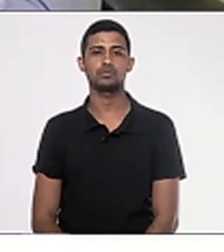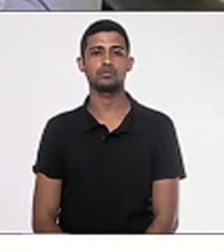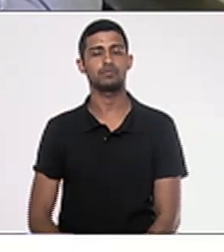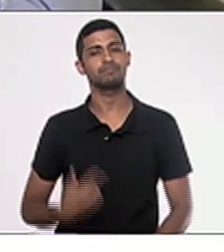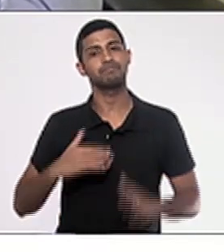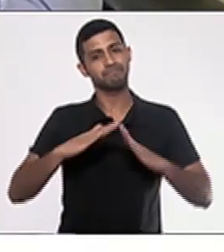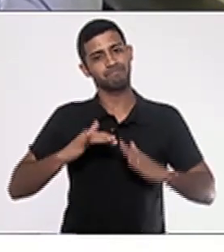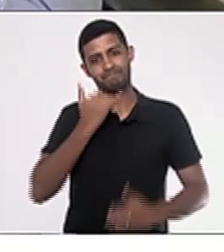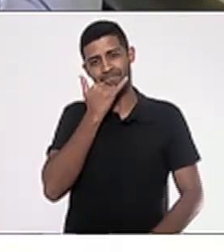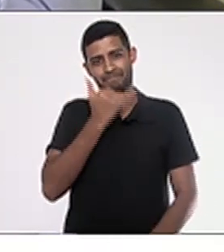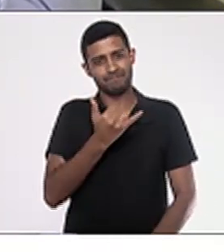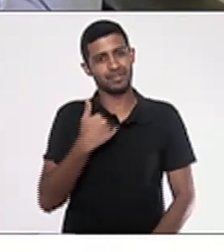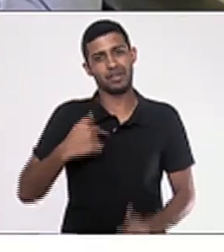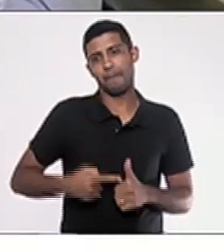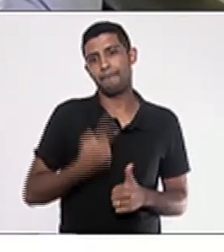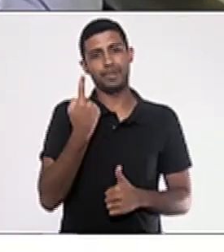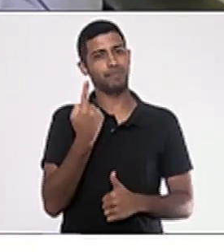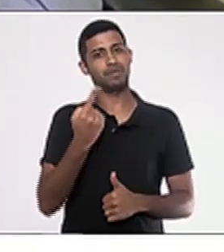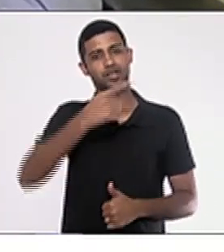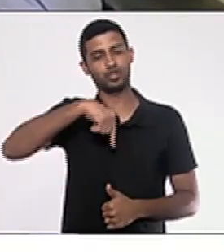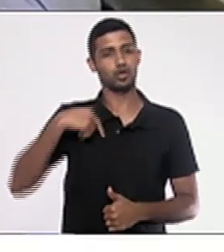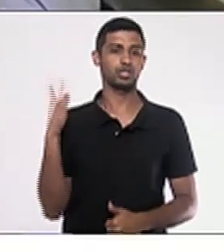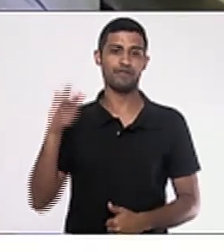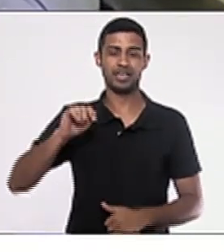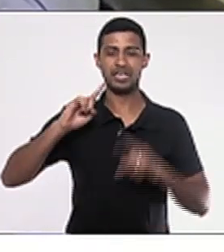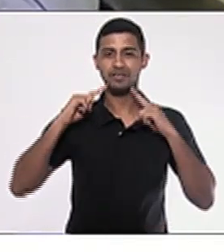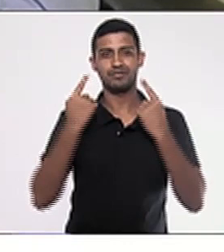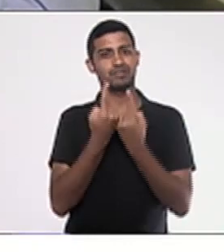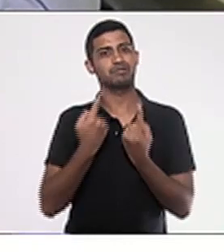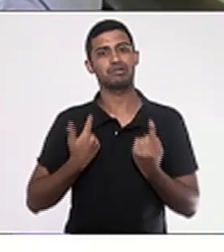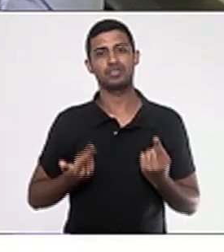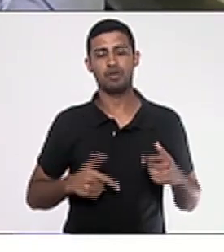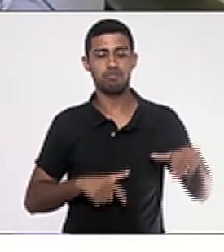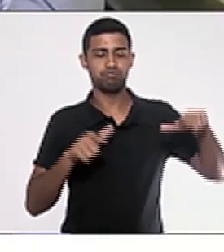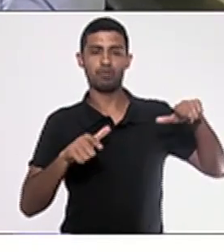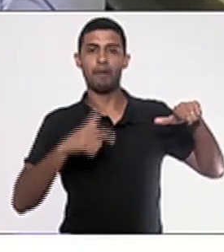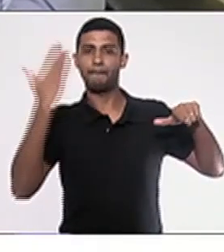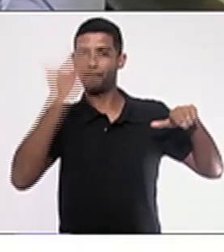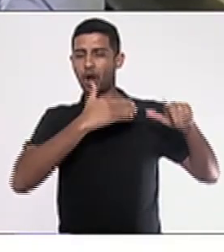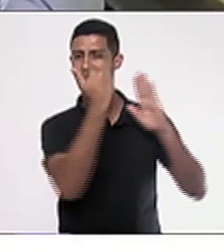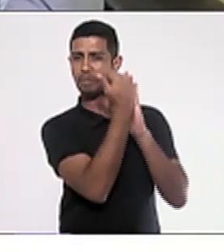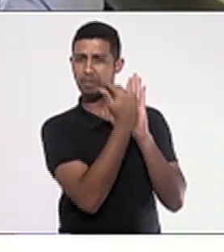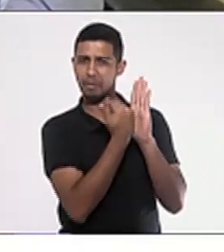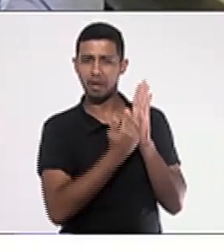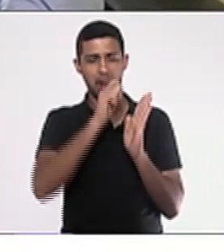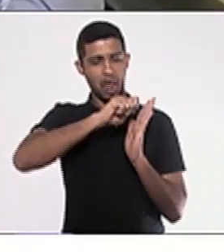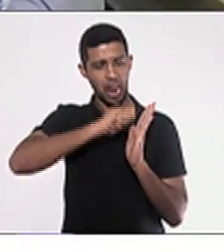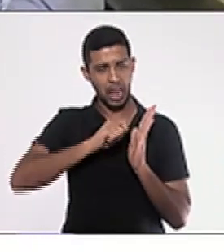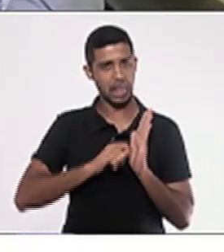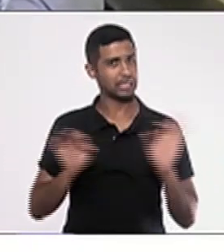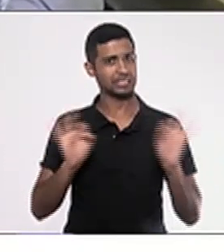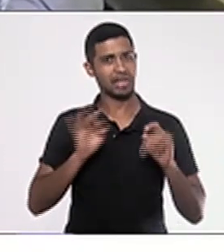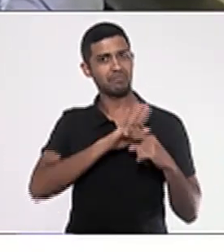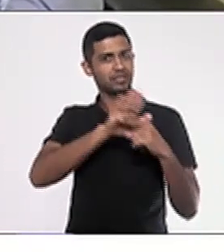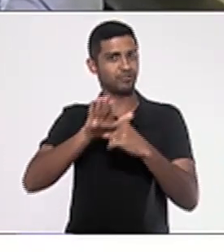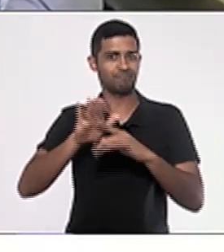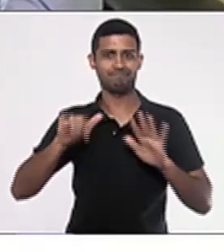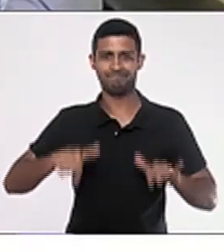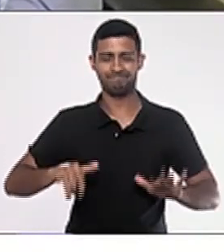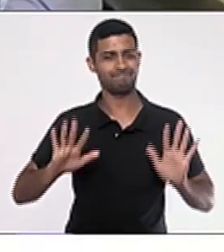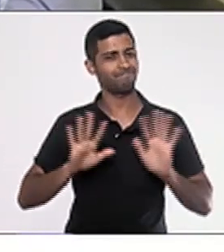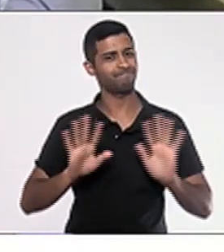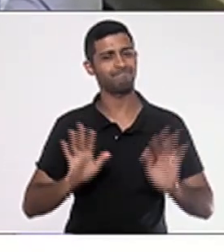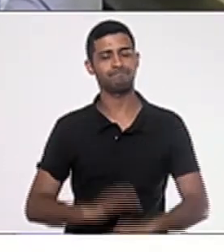Peço perdão, porque é a primeira vez que nós estamos participando aqui da audiência, não trouxe nada muito pontual para contribuir fisicamente aqui na